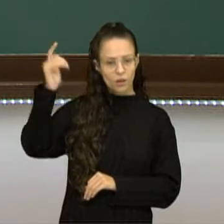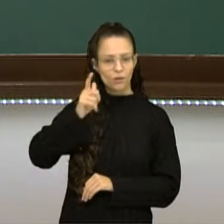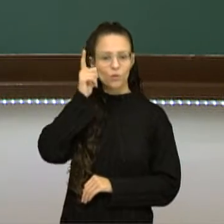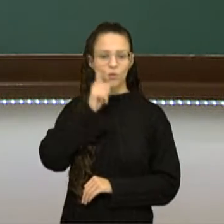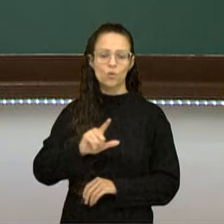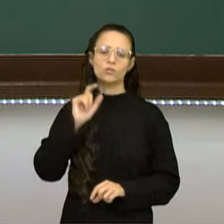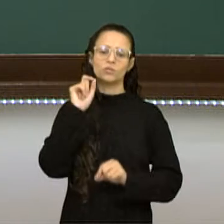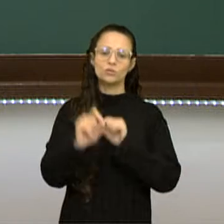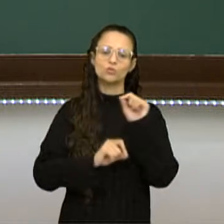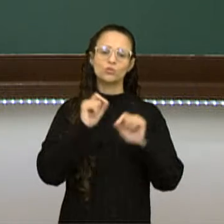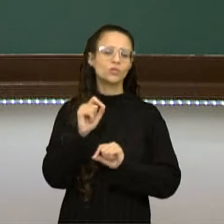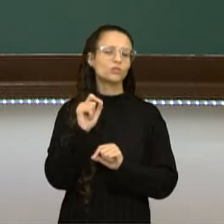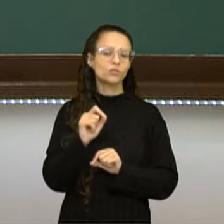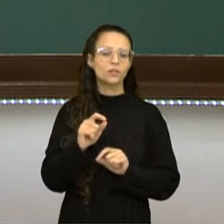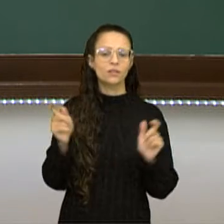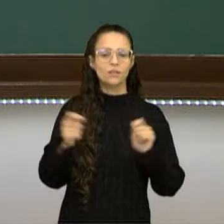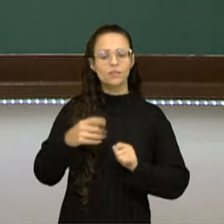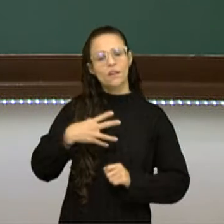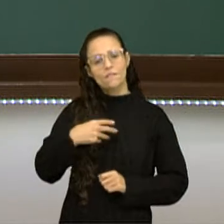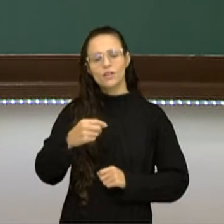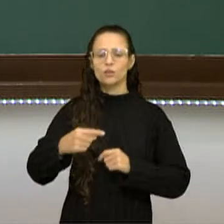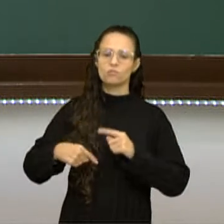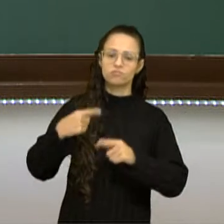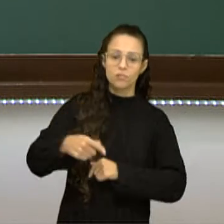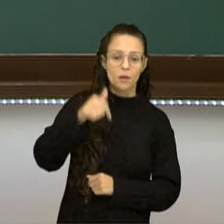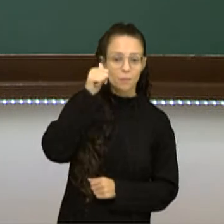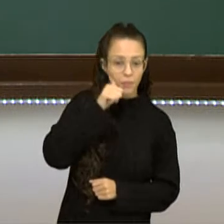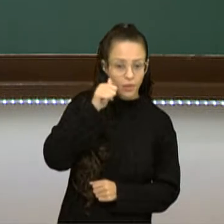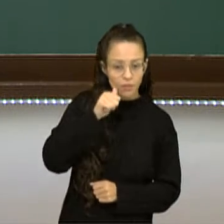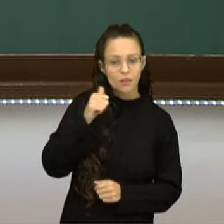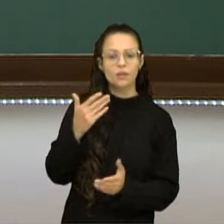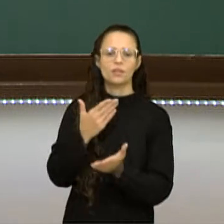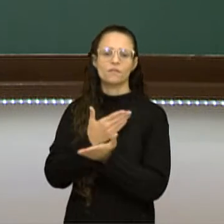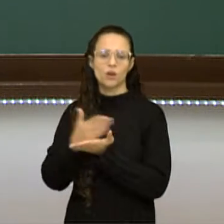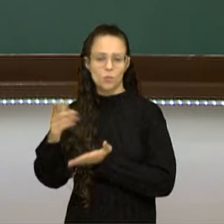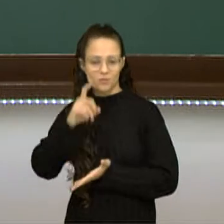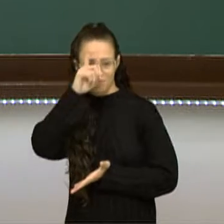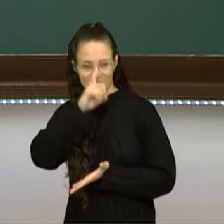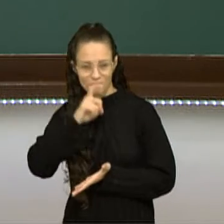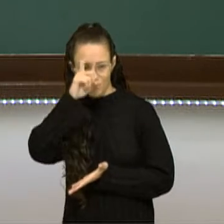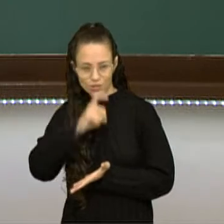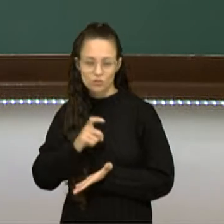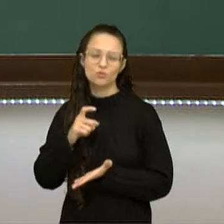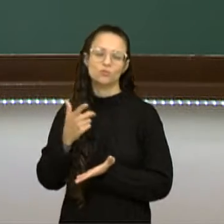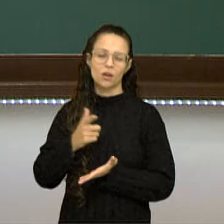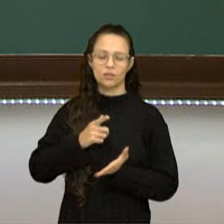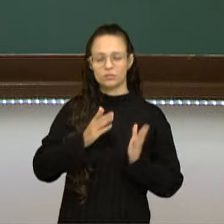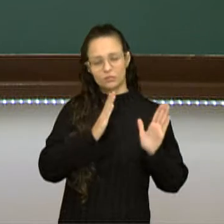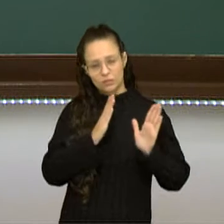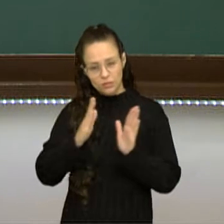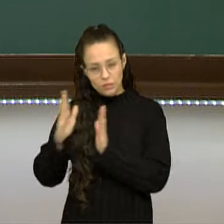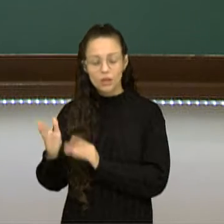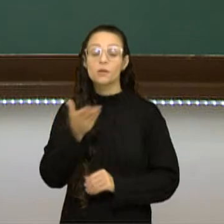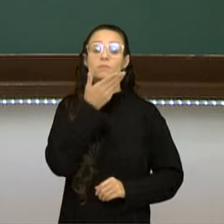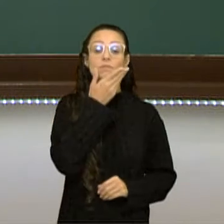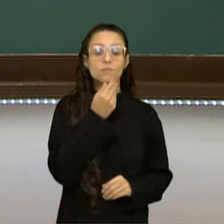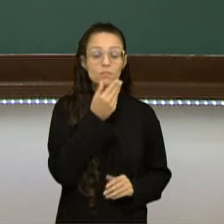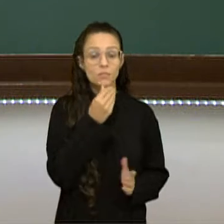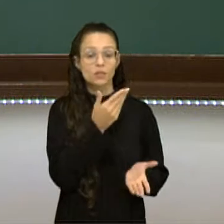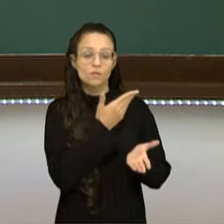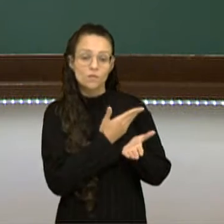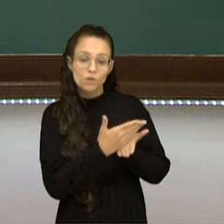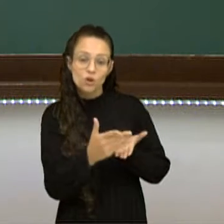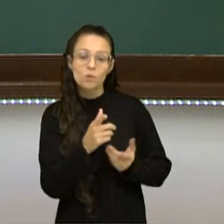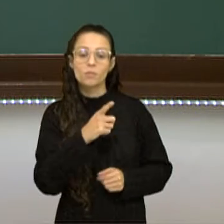essa maturidade sexual. As meninas vão passar a ovular, né, ter ciclos menstruais, os meninos vão passar